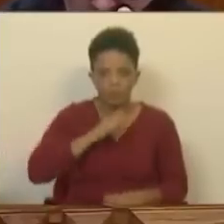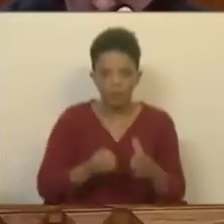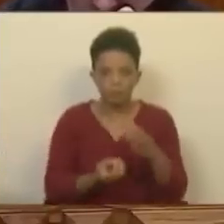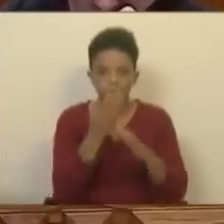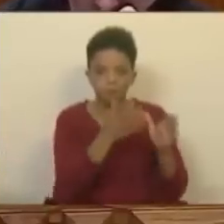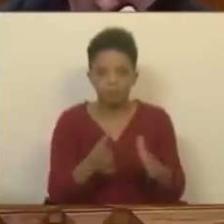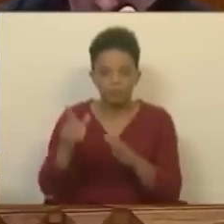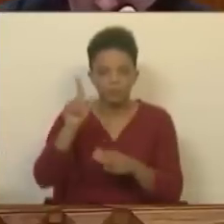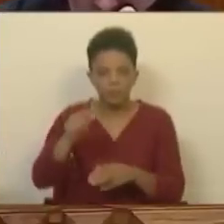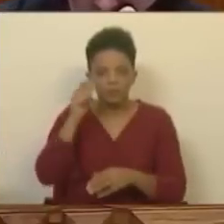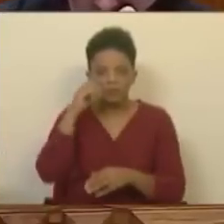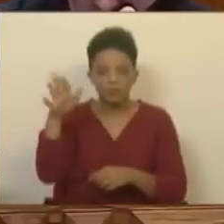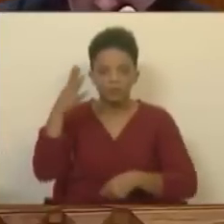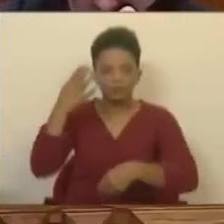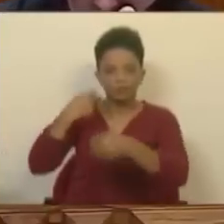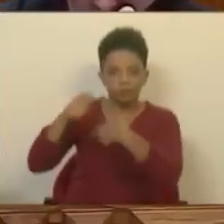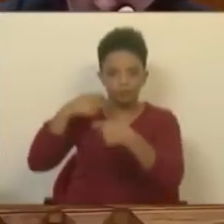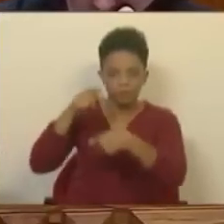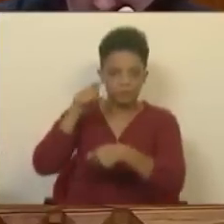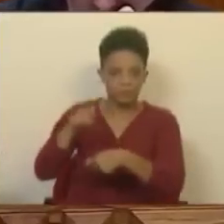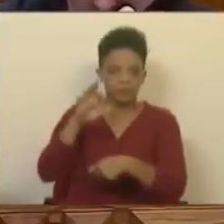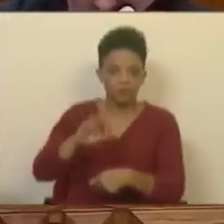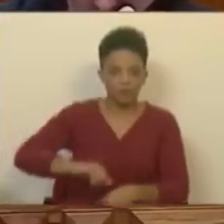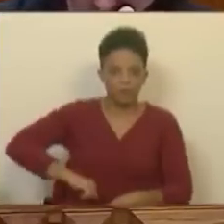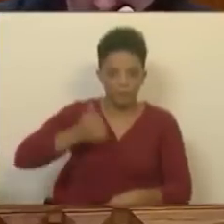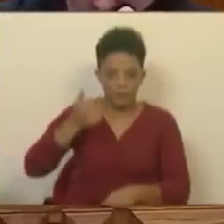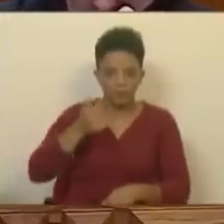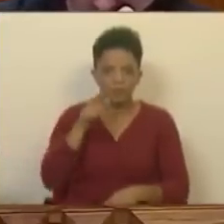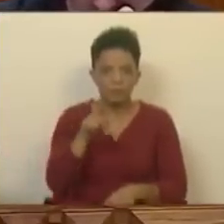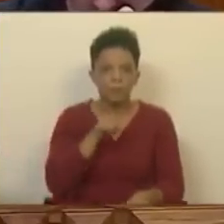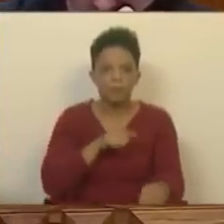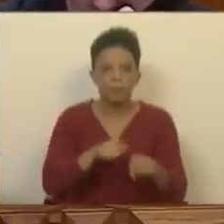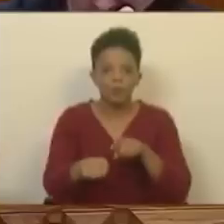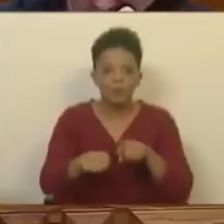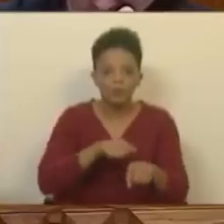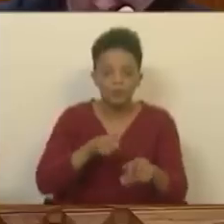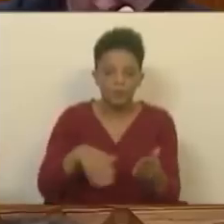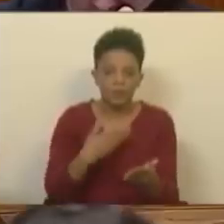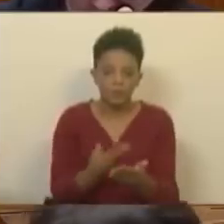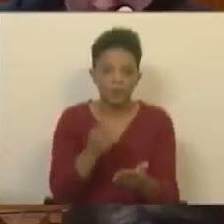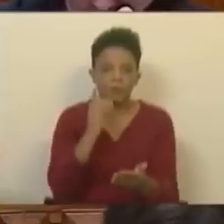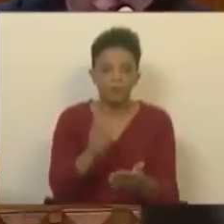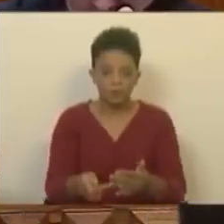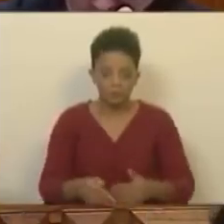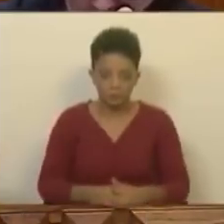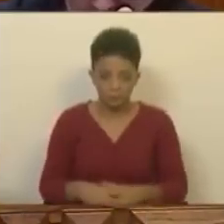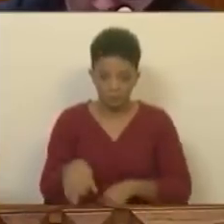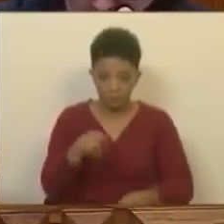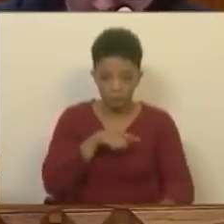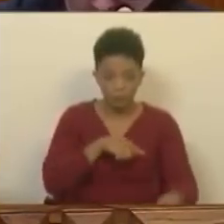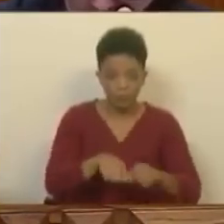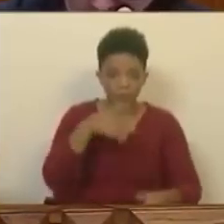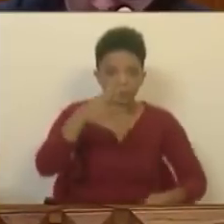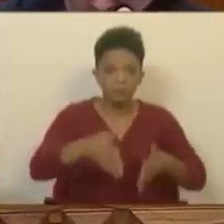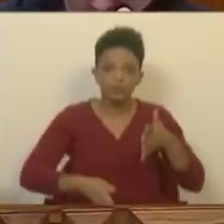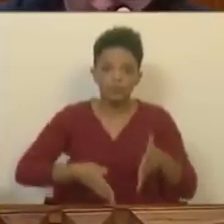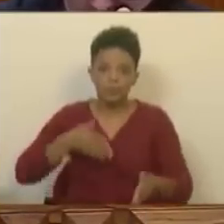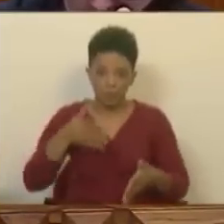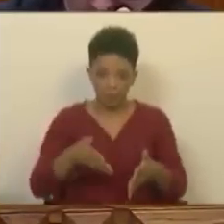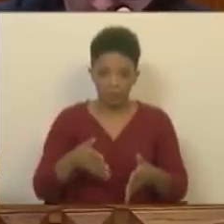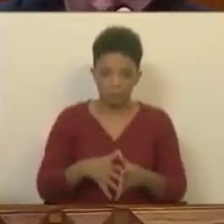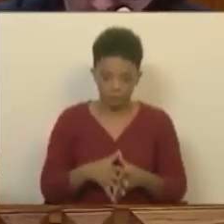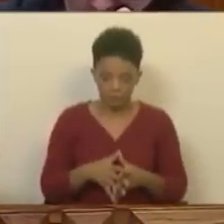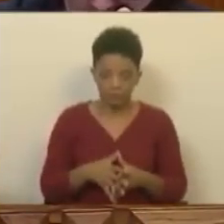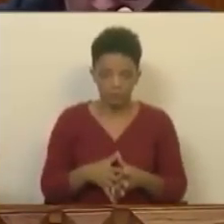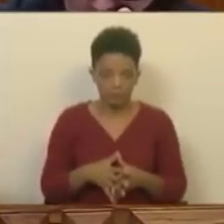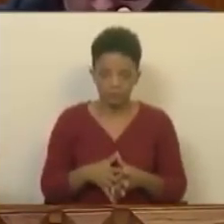produzir e exportar hidrogênio Verde começa política estabilizador de toda uma política Industrial que